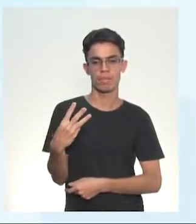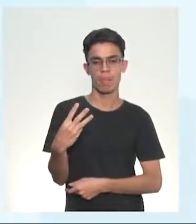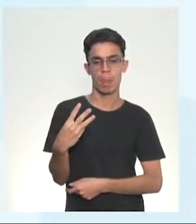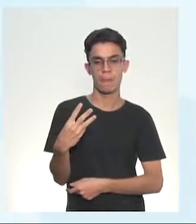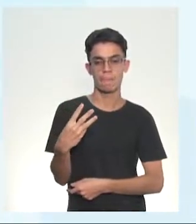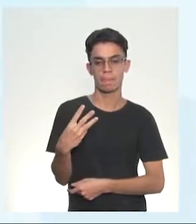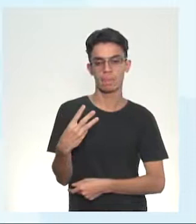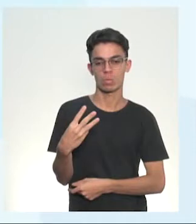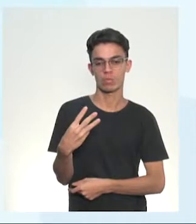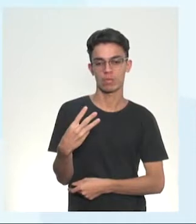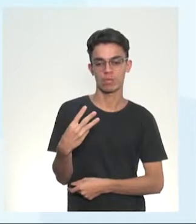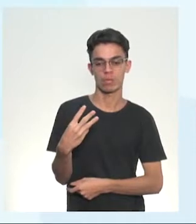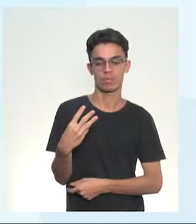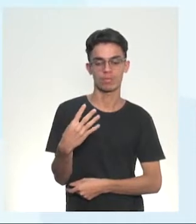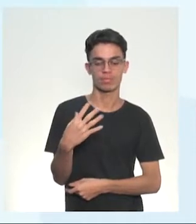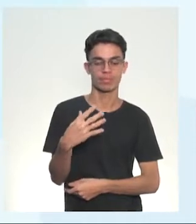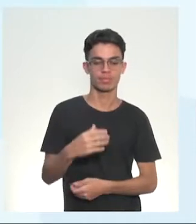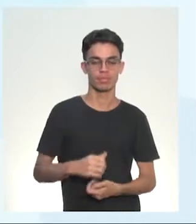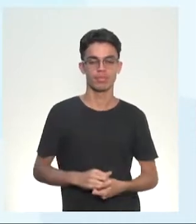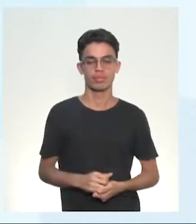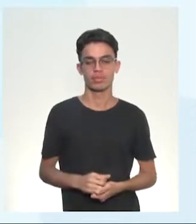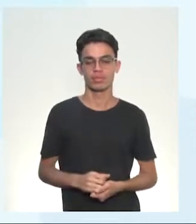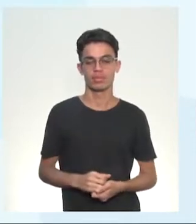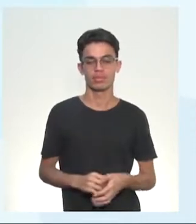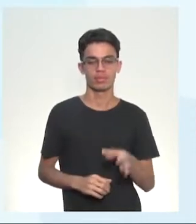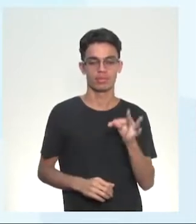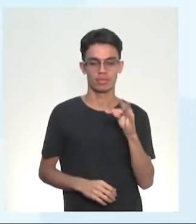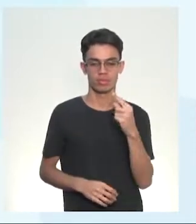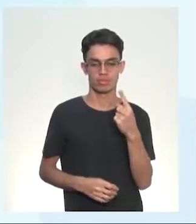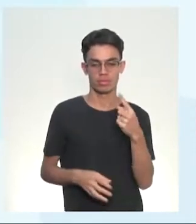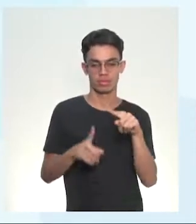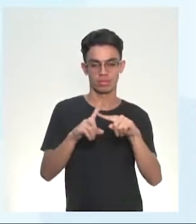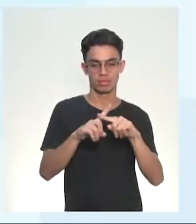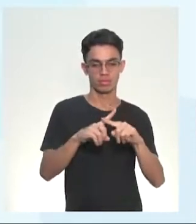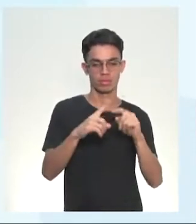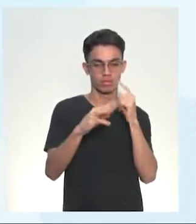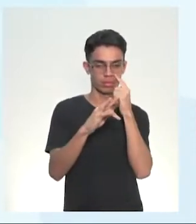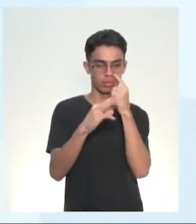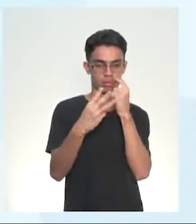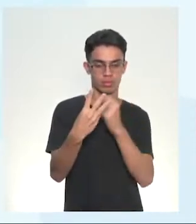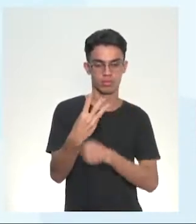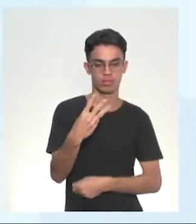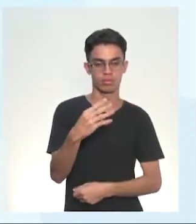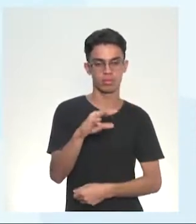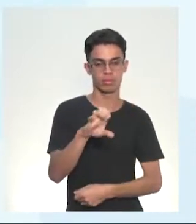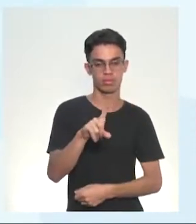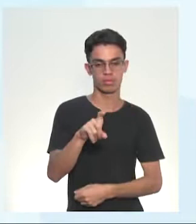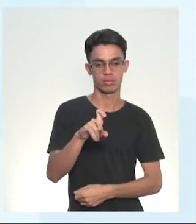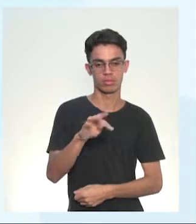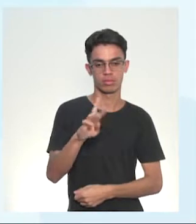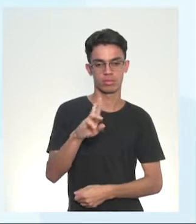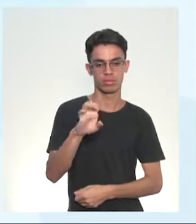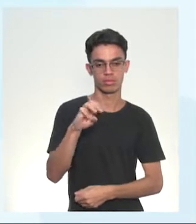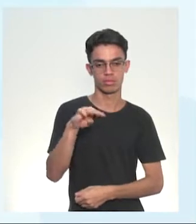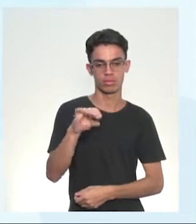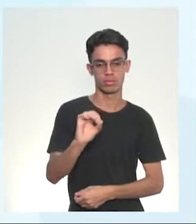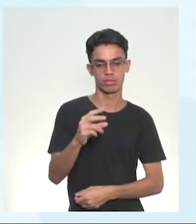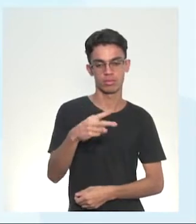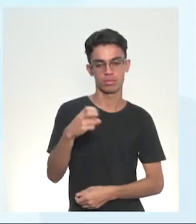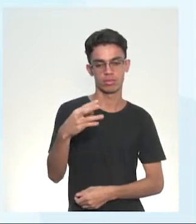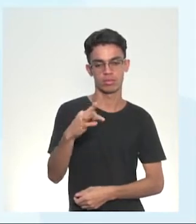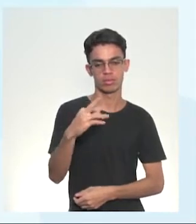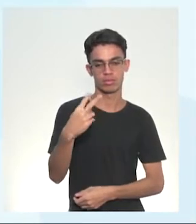a propriedade fundamental. T1 que multiplica T3, que são os extremos, é igual a T2